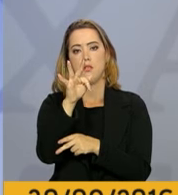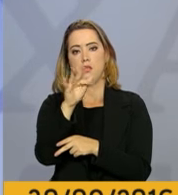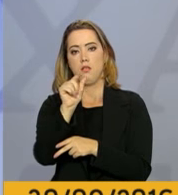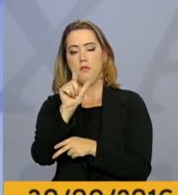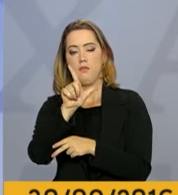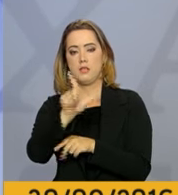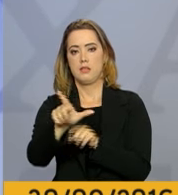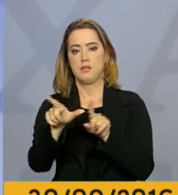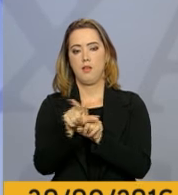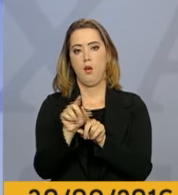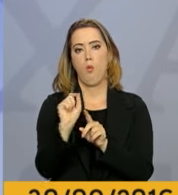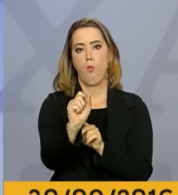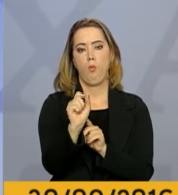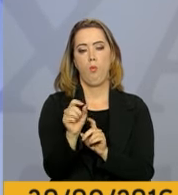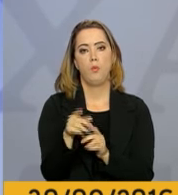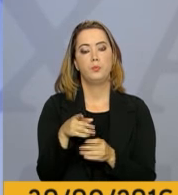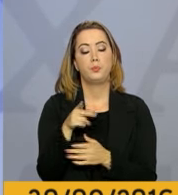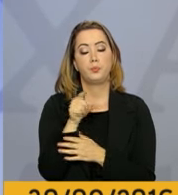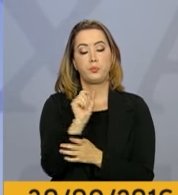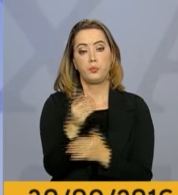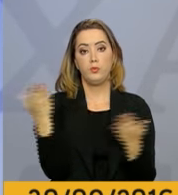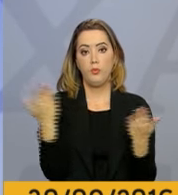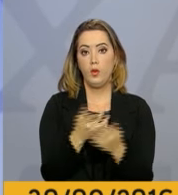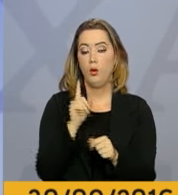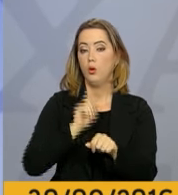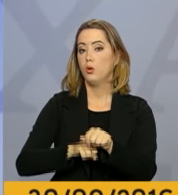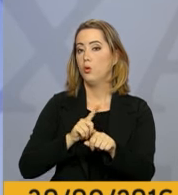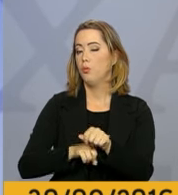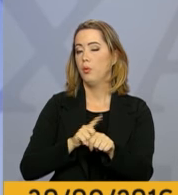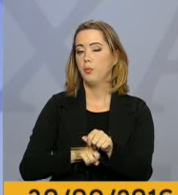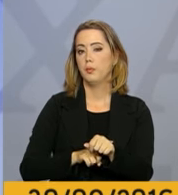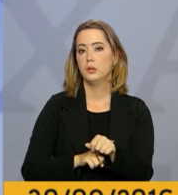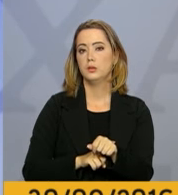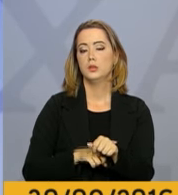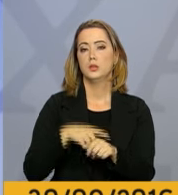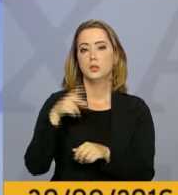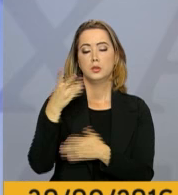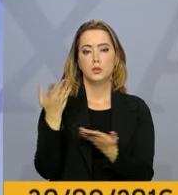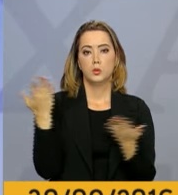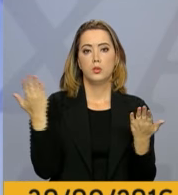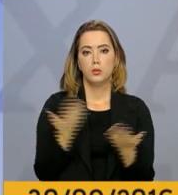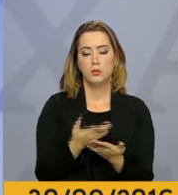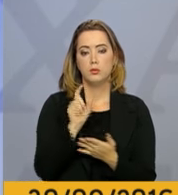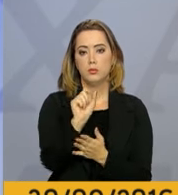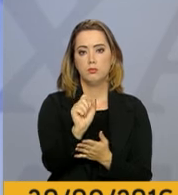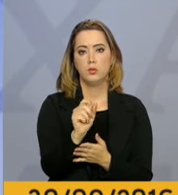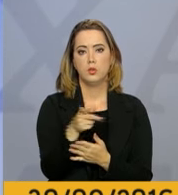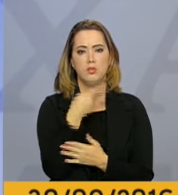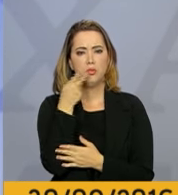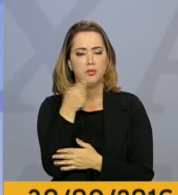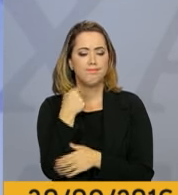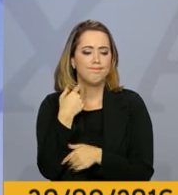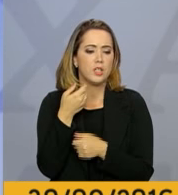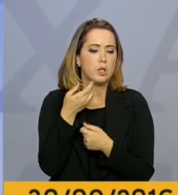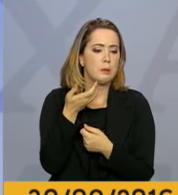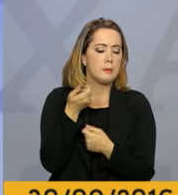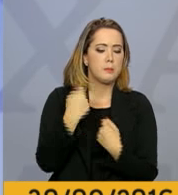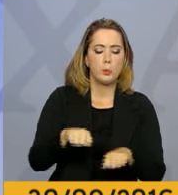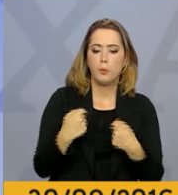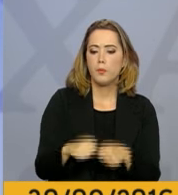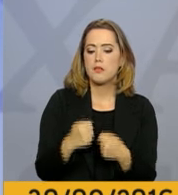exige. Um momento histórico, penso que nem preciso dizer aos senhores e às